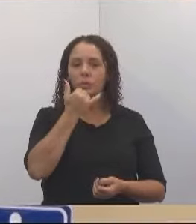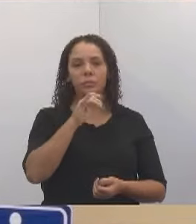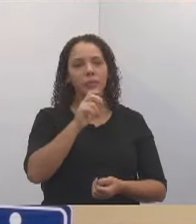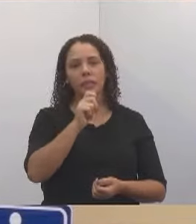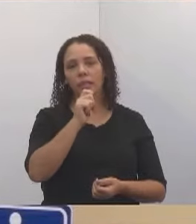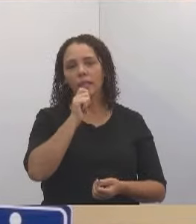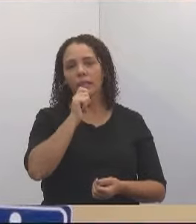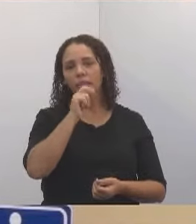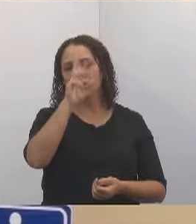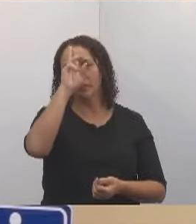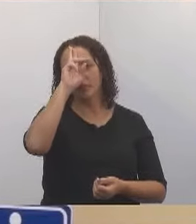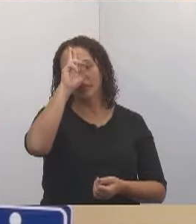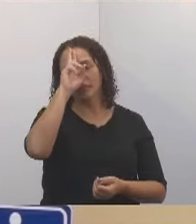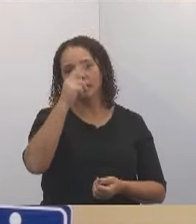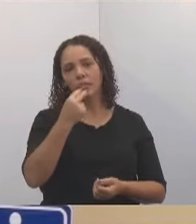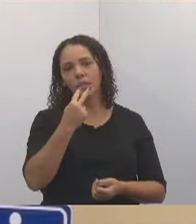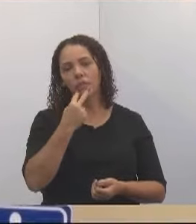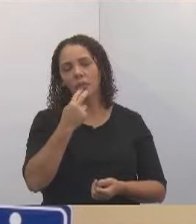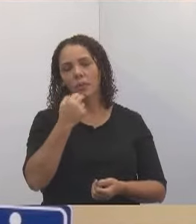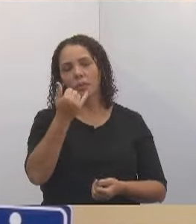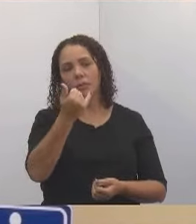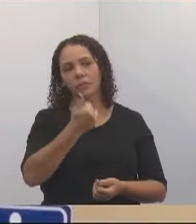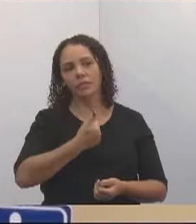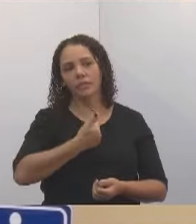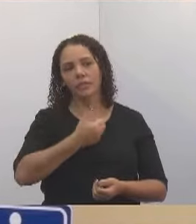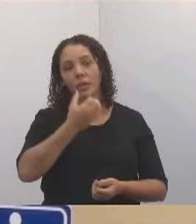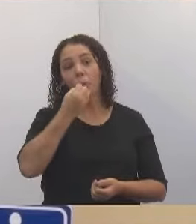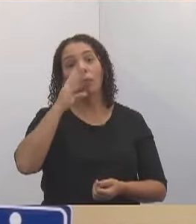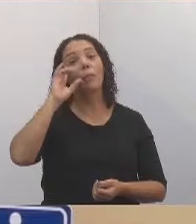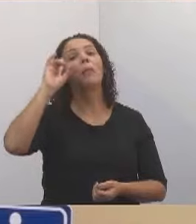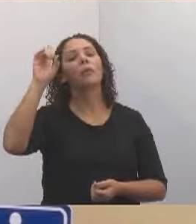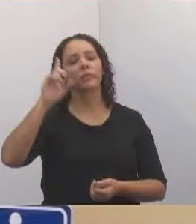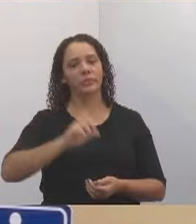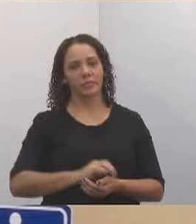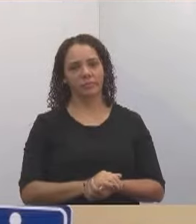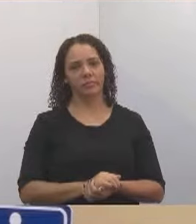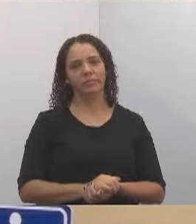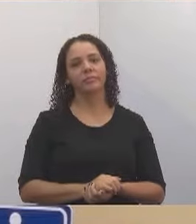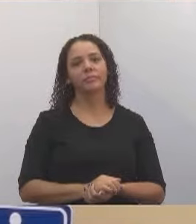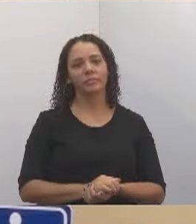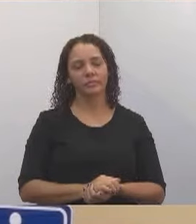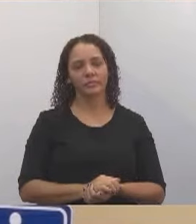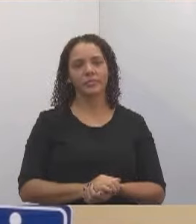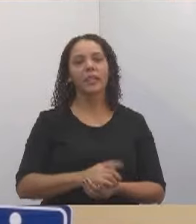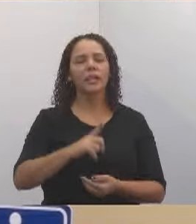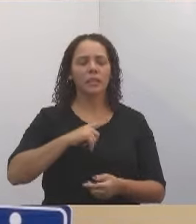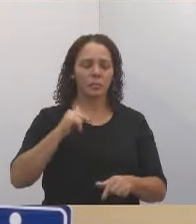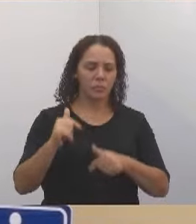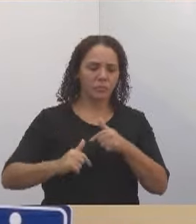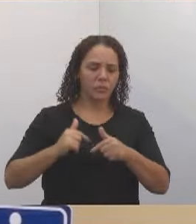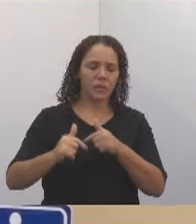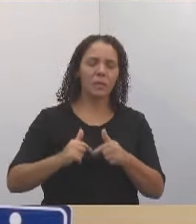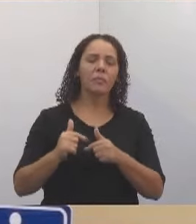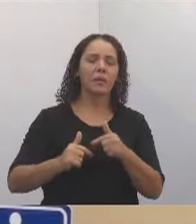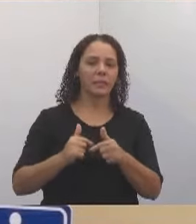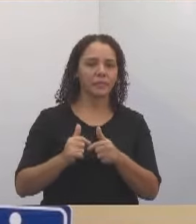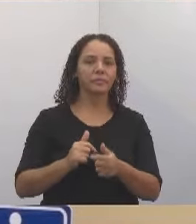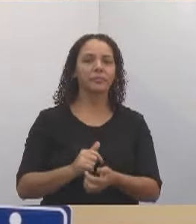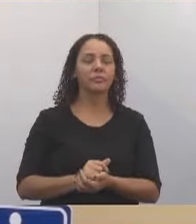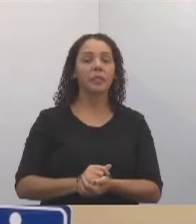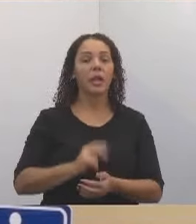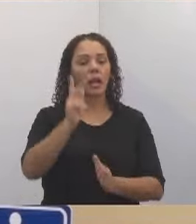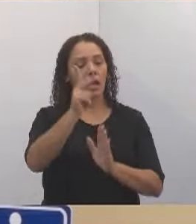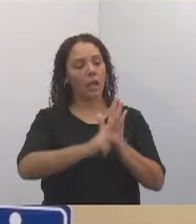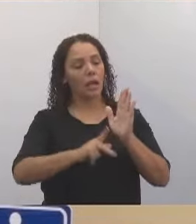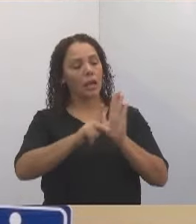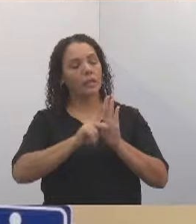ainda, né? O Almir está me corrigindo ali, bom dia ainda. Vamos ter muito trabalho pela frente e esse é um projeto